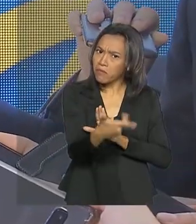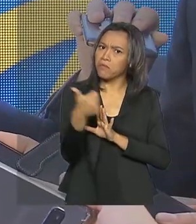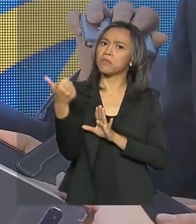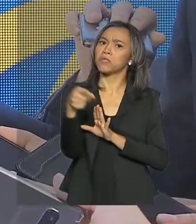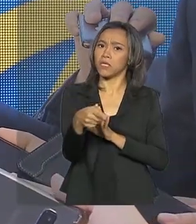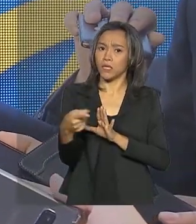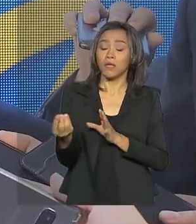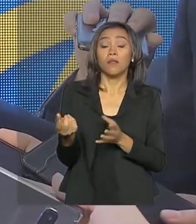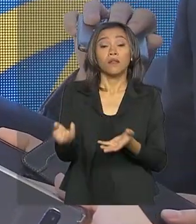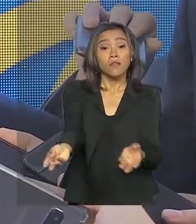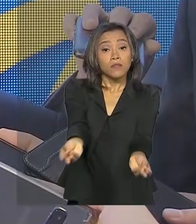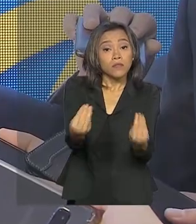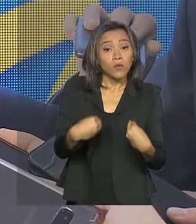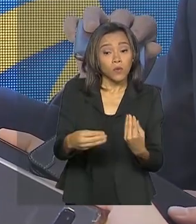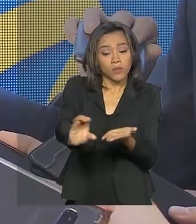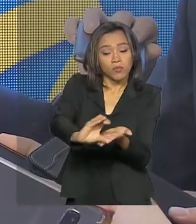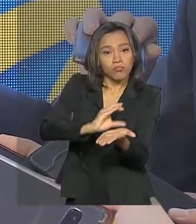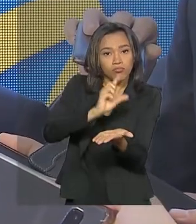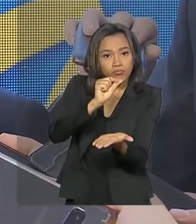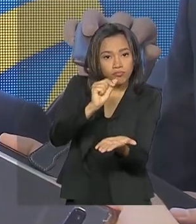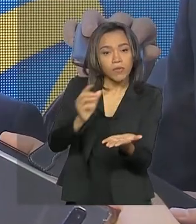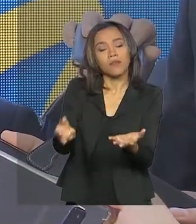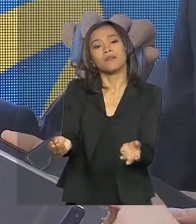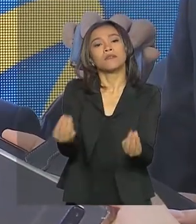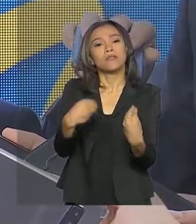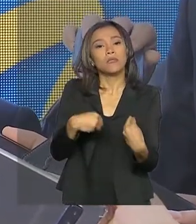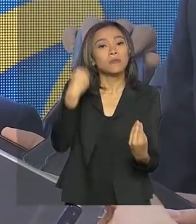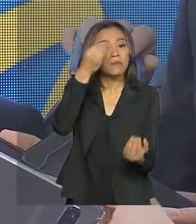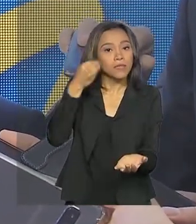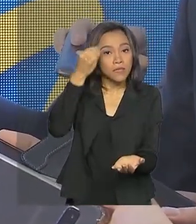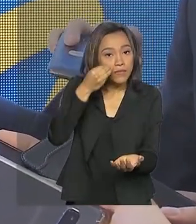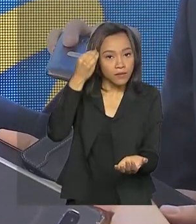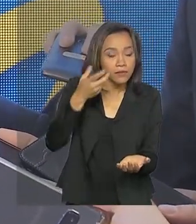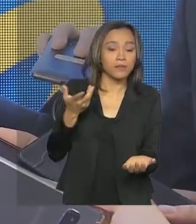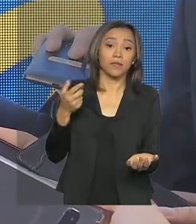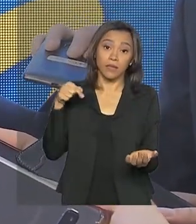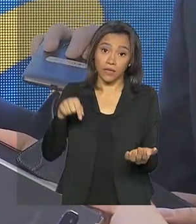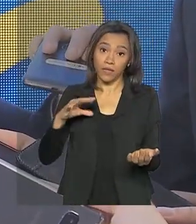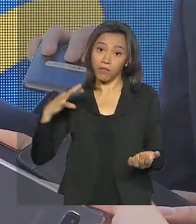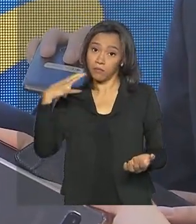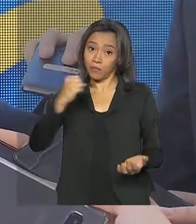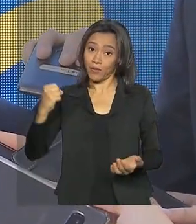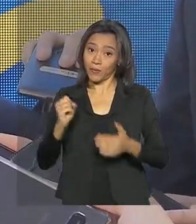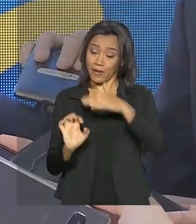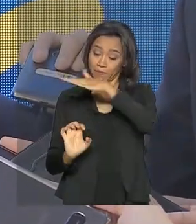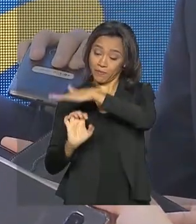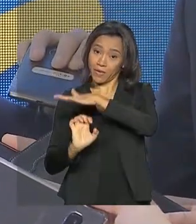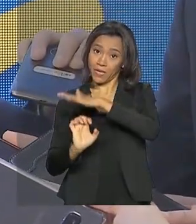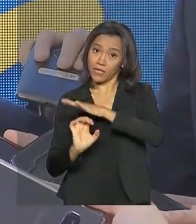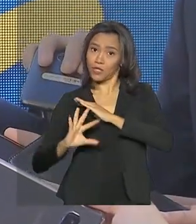investimento, trouxe experiência, e essa experiência foi capturada também pela Infraera, e todo mundo ganhou. O sistema todo cresceu.